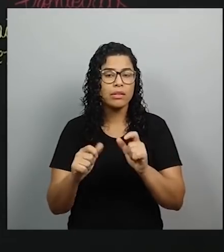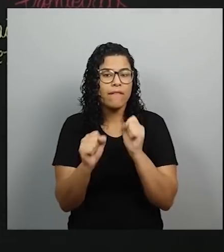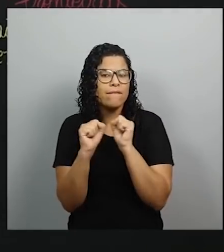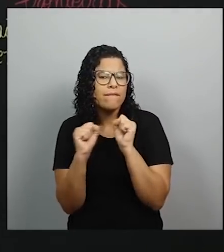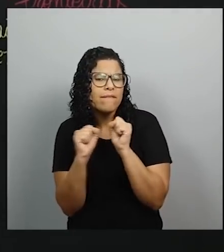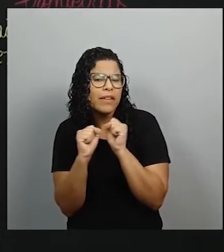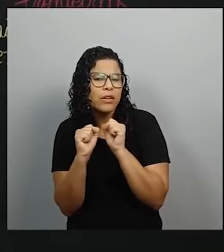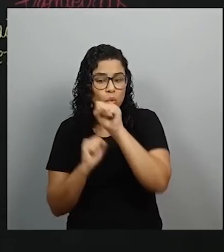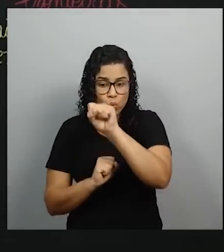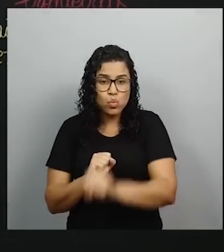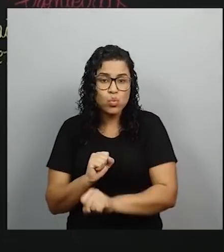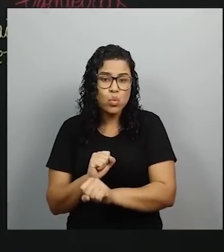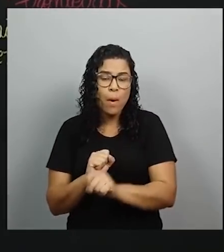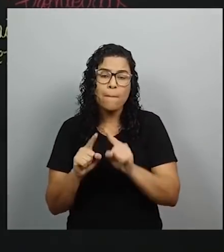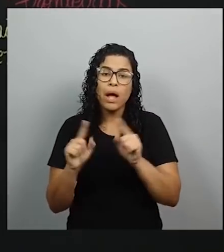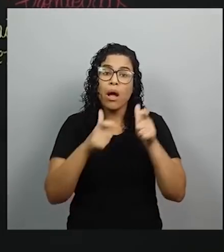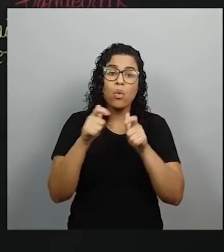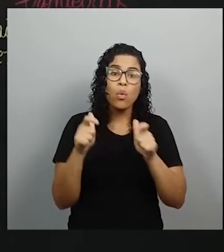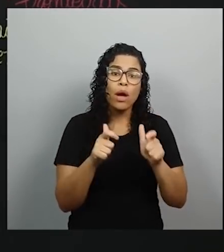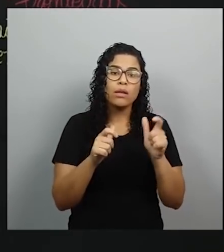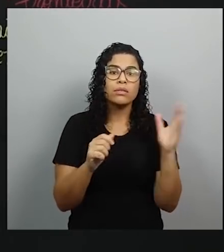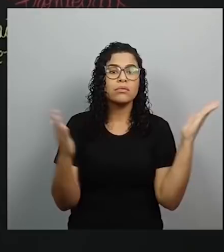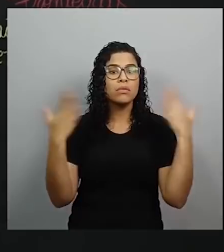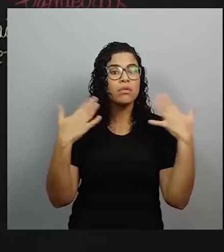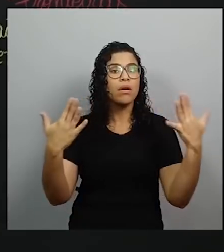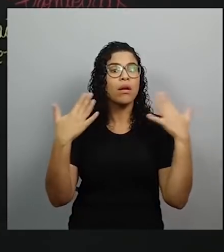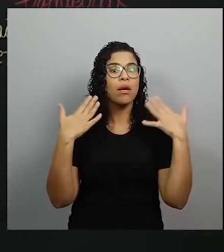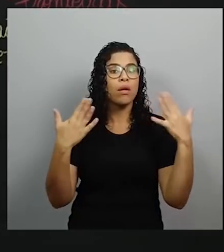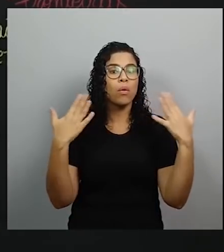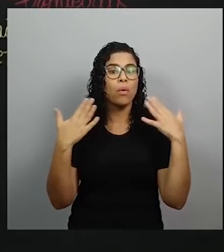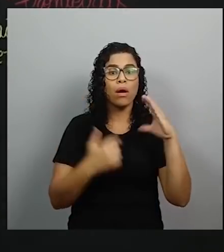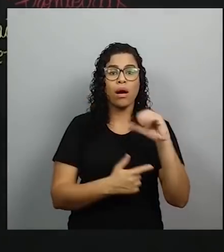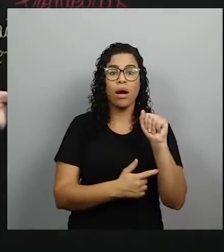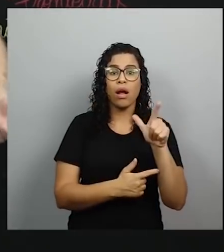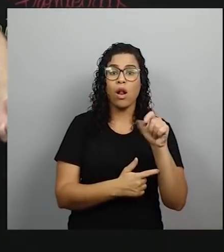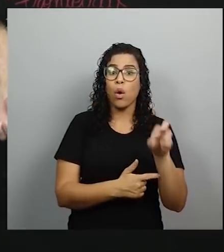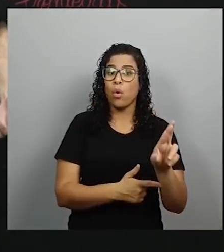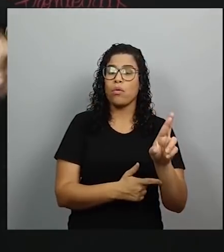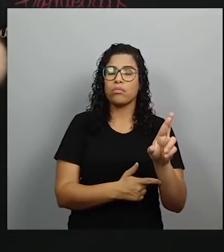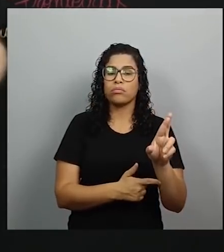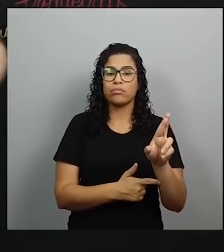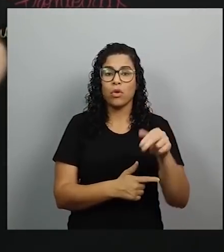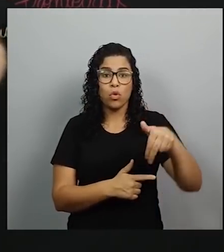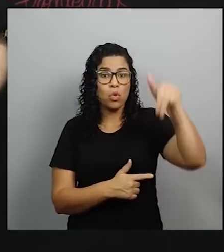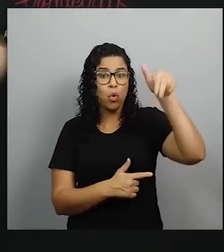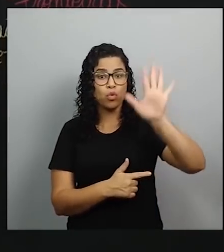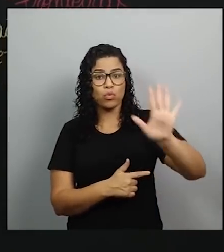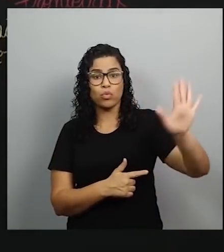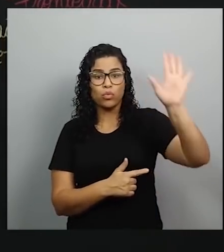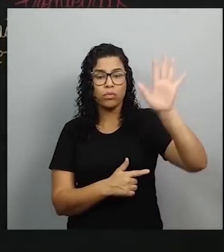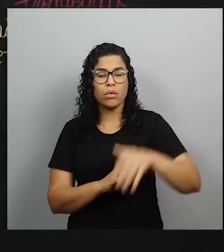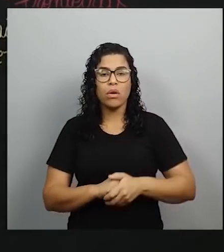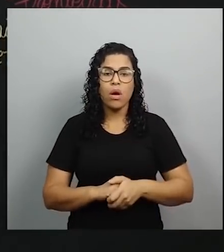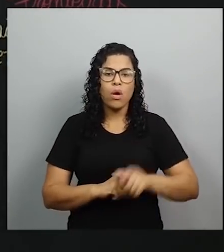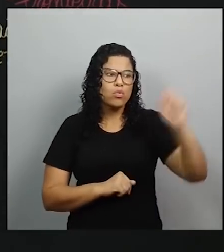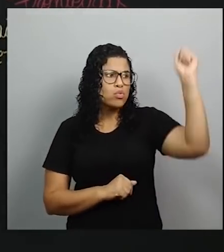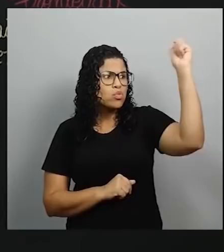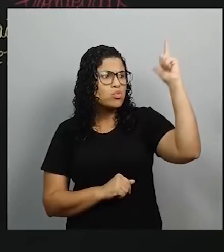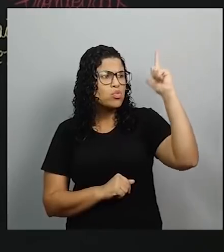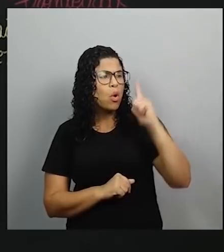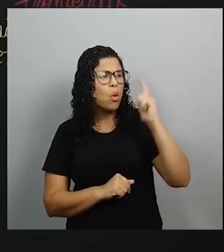frio na região sul, mas lugares onde vai estar muito calor e abafado na região norte. Nós vamos ter lugares onde o sol vai